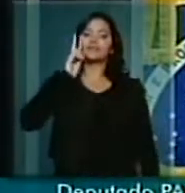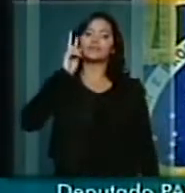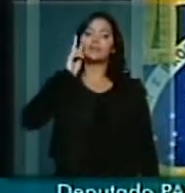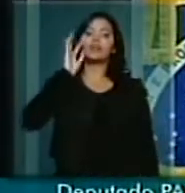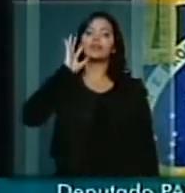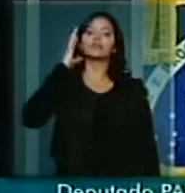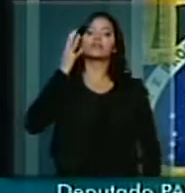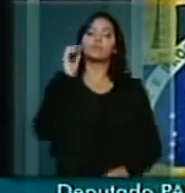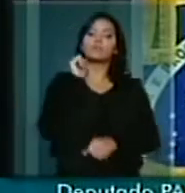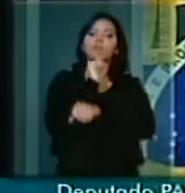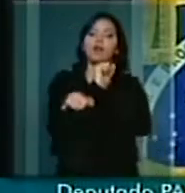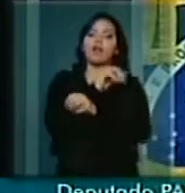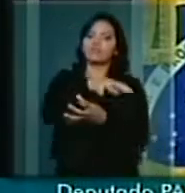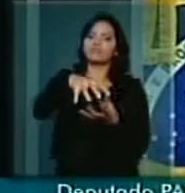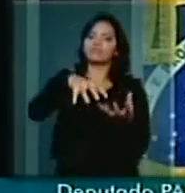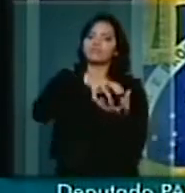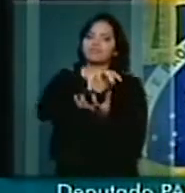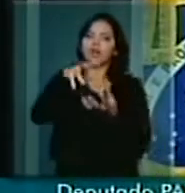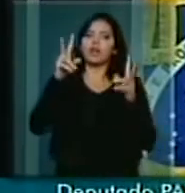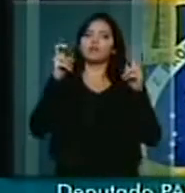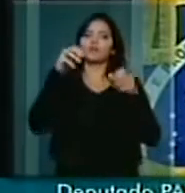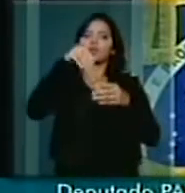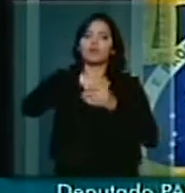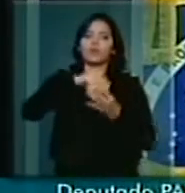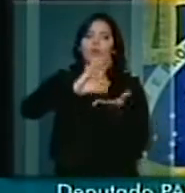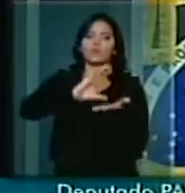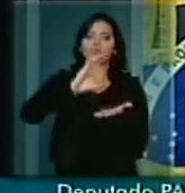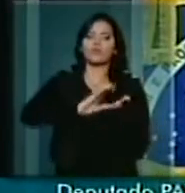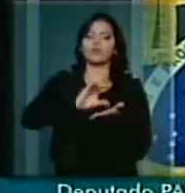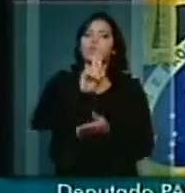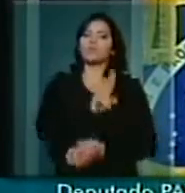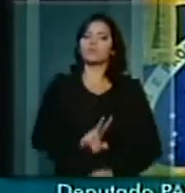decidiu pela paralisação, e esse assunto foi para dentro do Conselho Universitário.